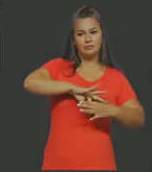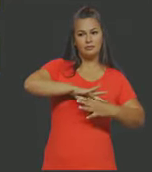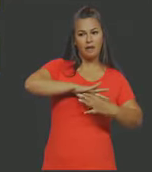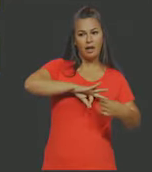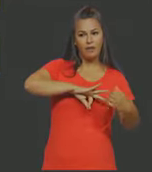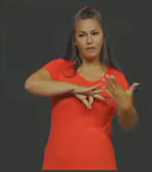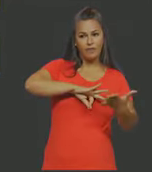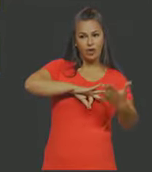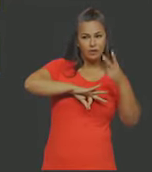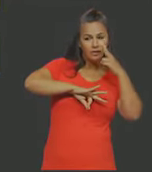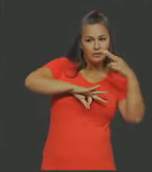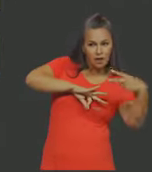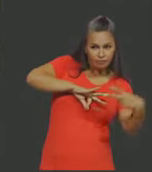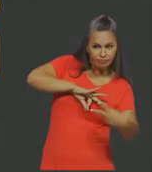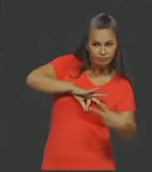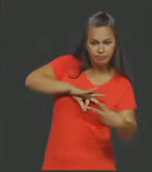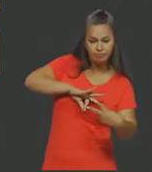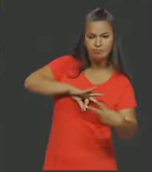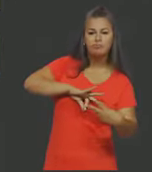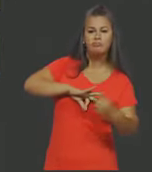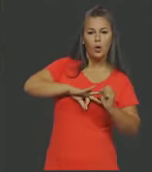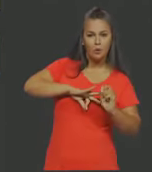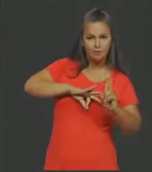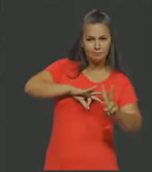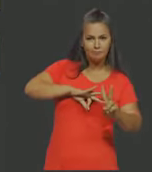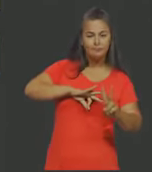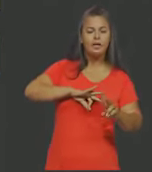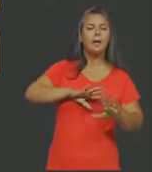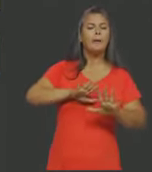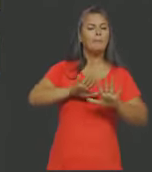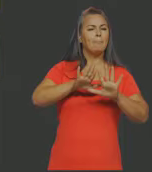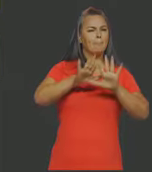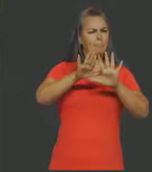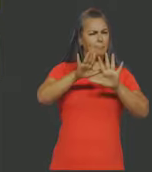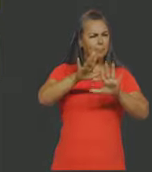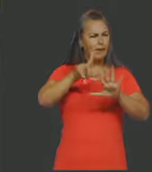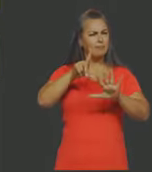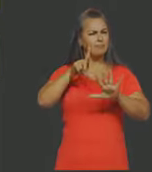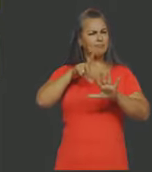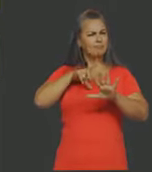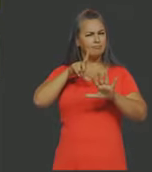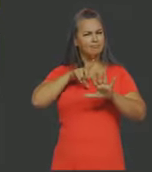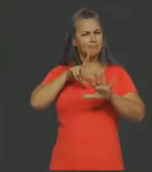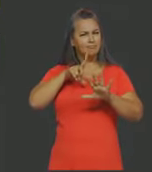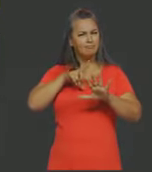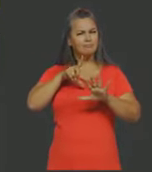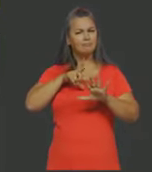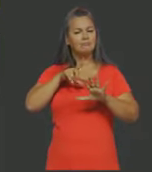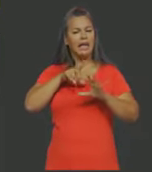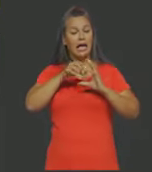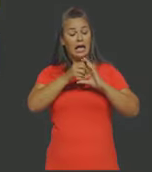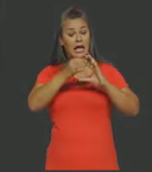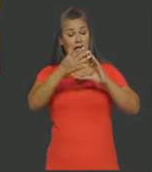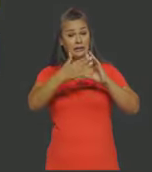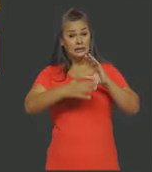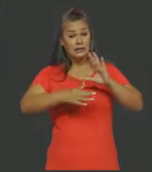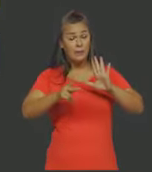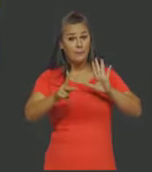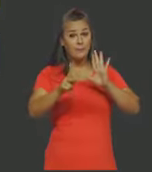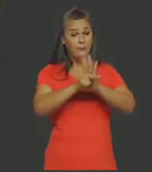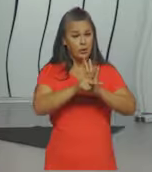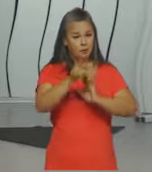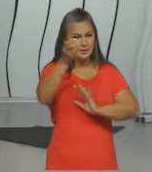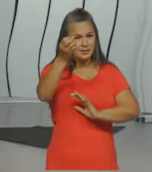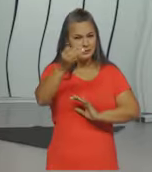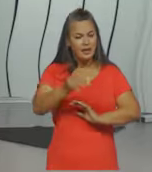feminino. Gente, existem eventos fundamentais para eu falar que a mulher é